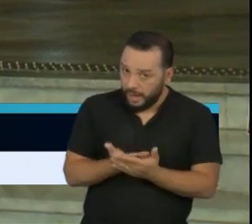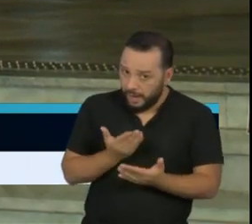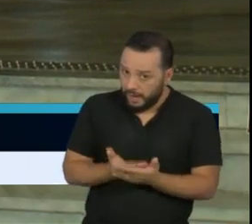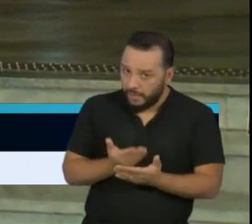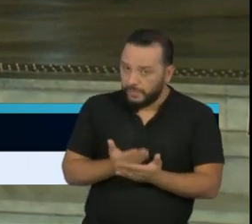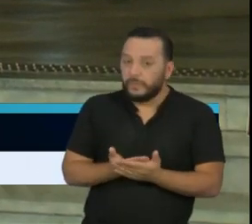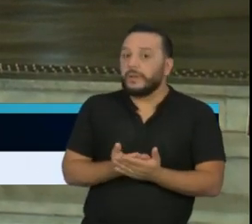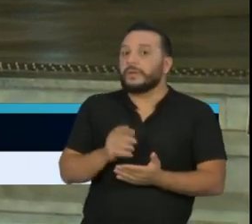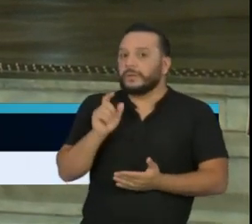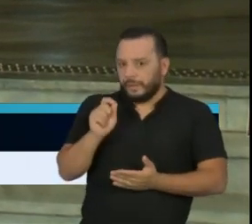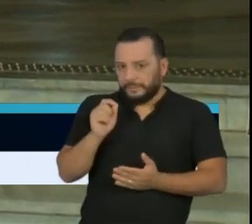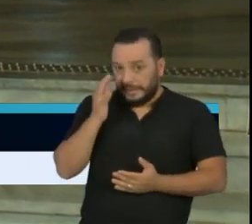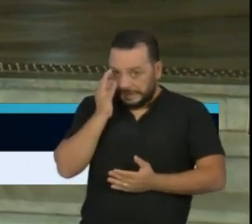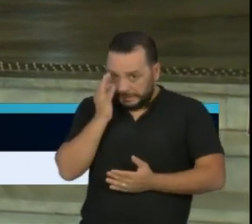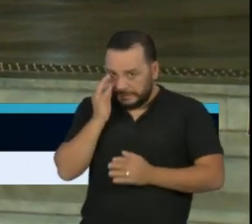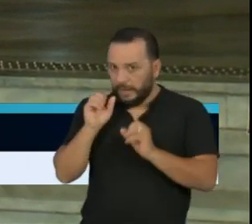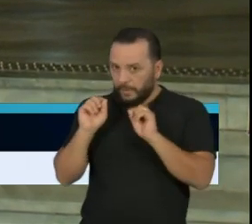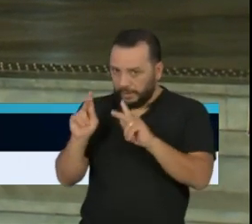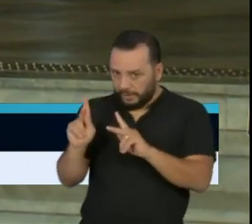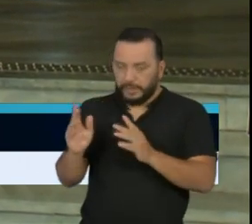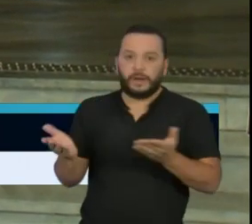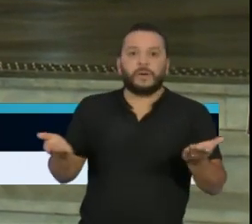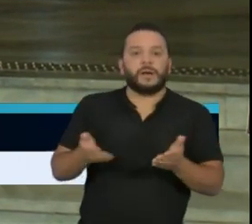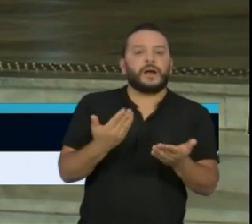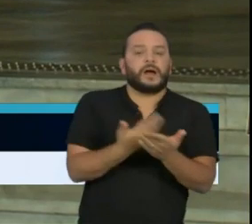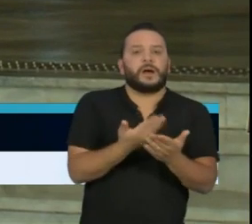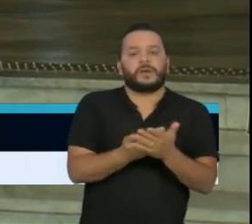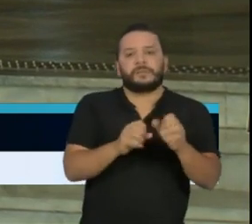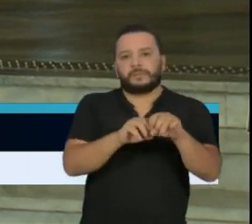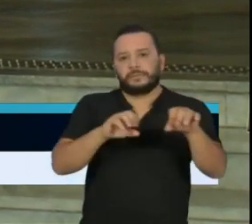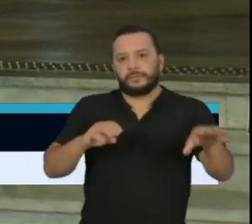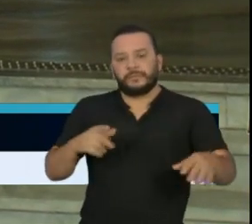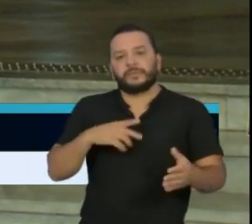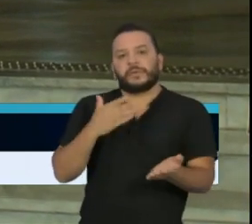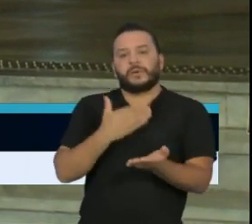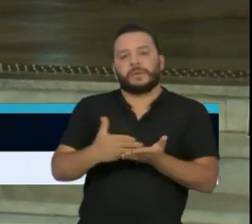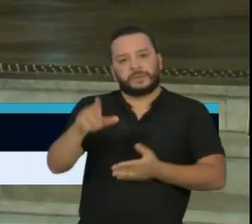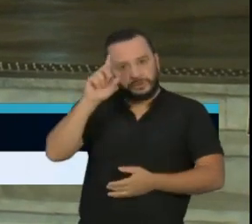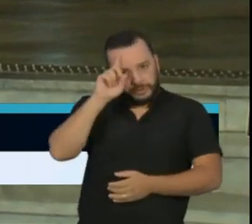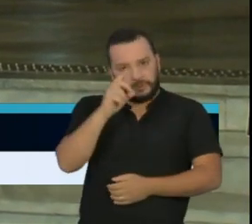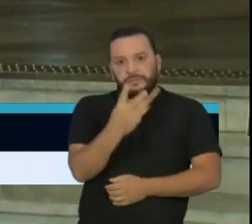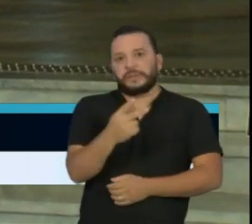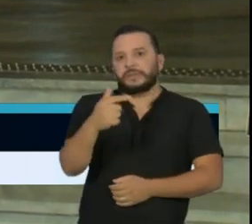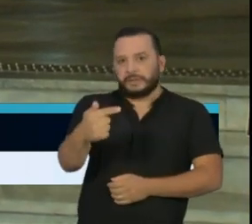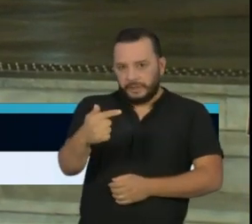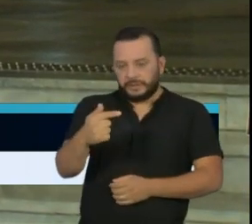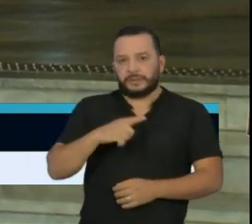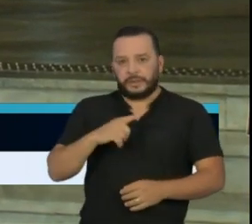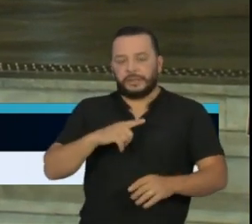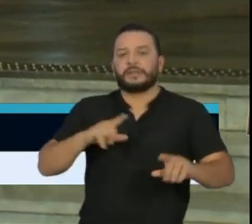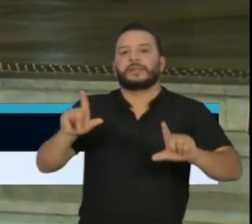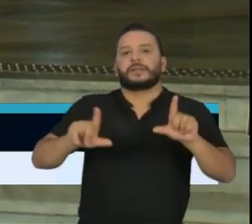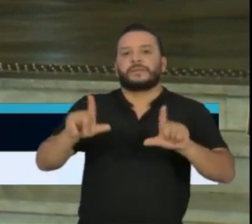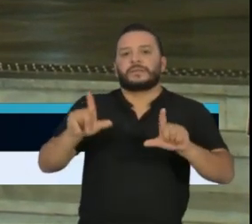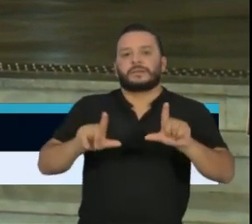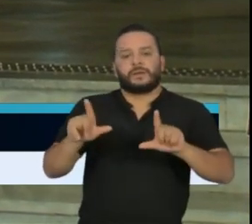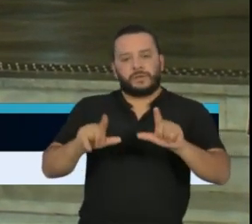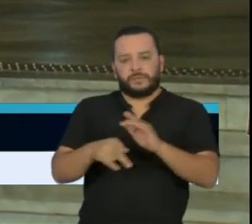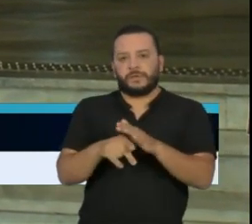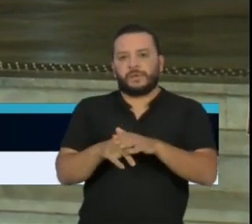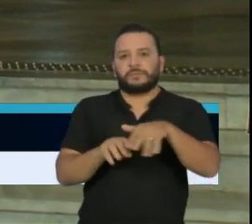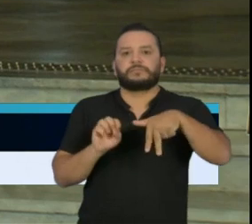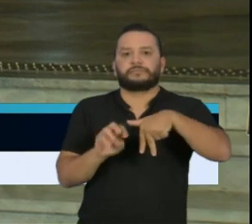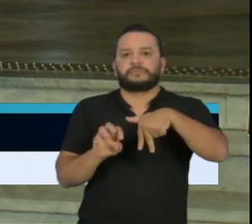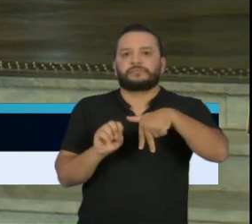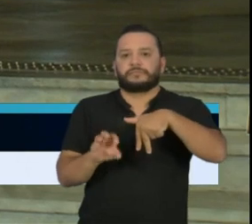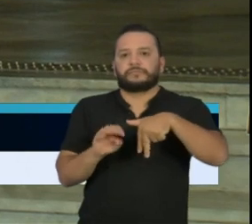das atividades presenciais. Aulas online começam no dia 27, com transmissão na TV Educação, com transmissão com